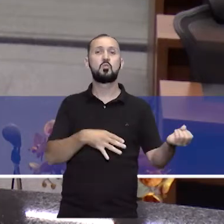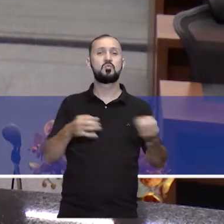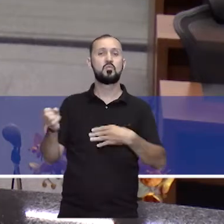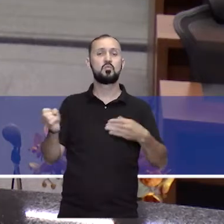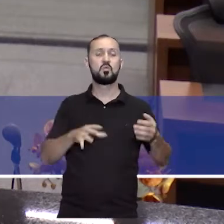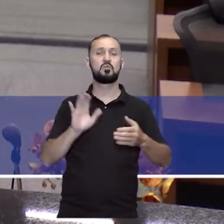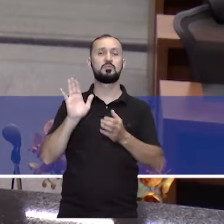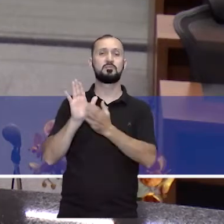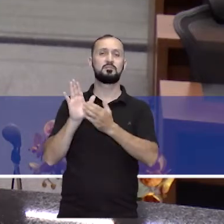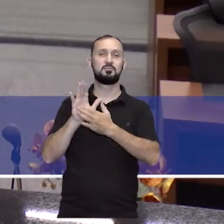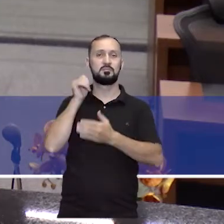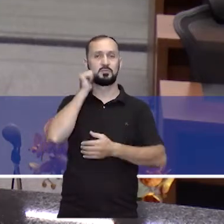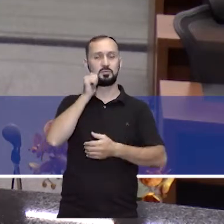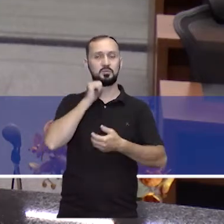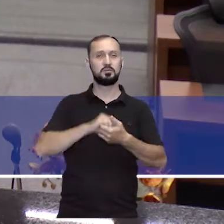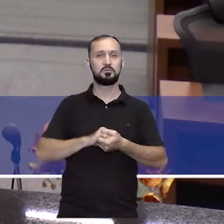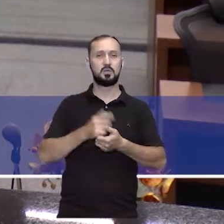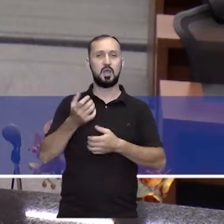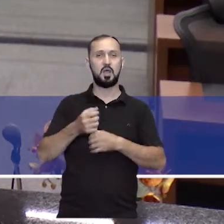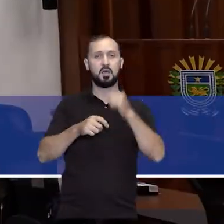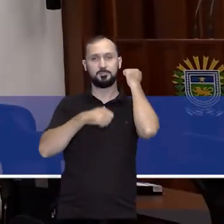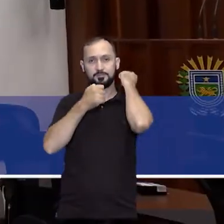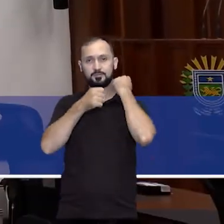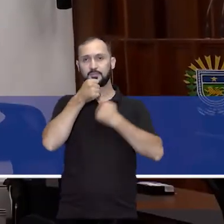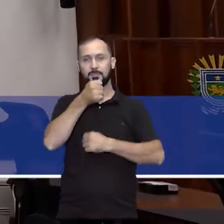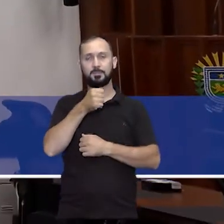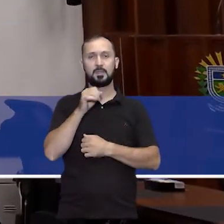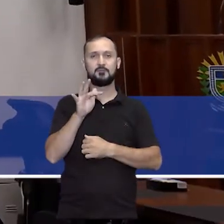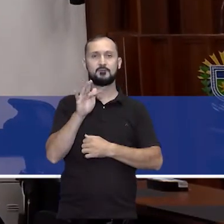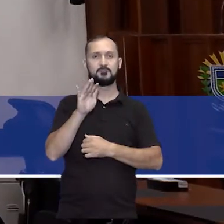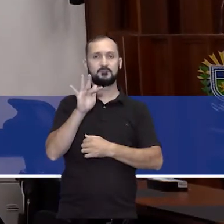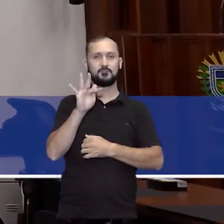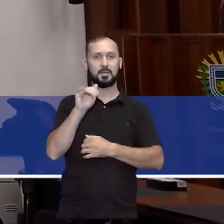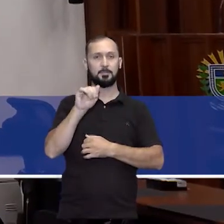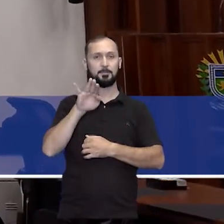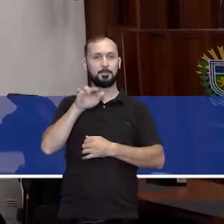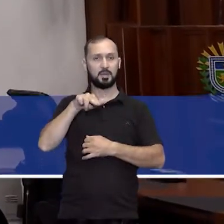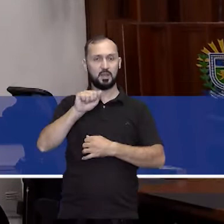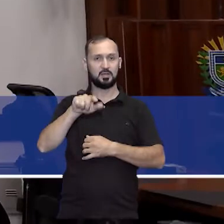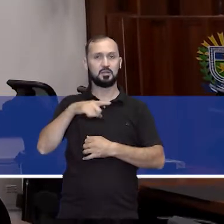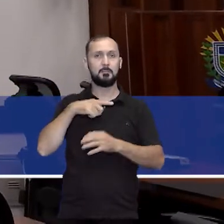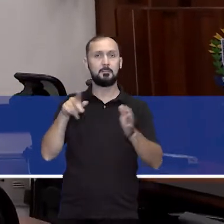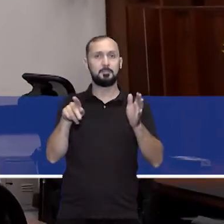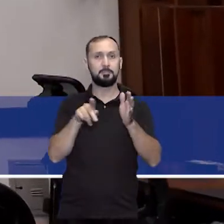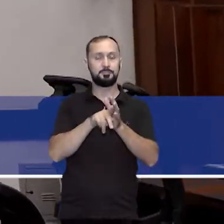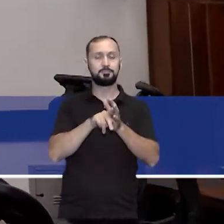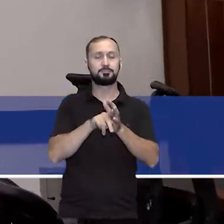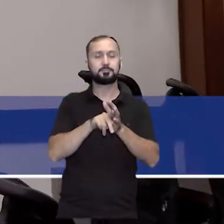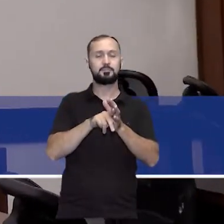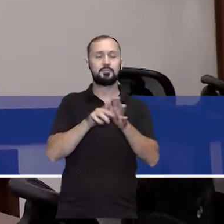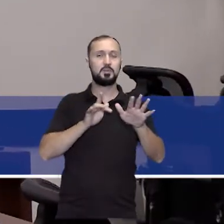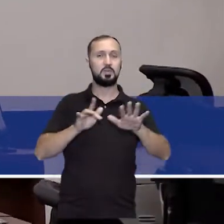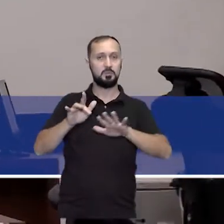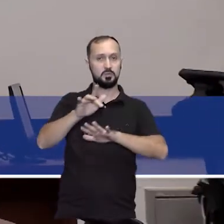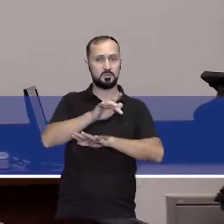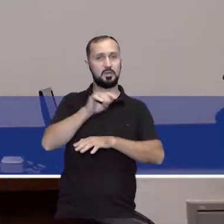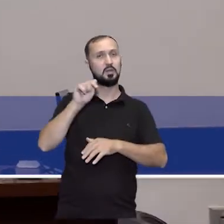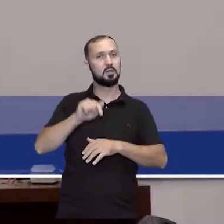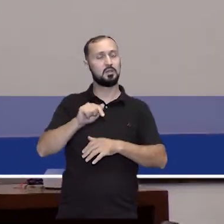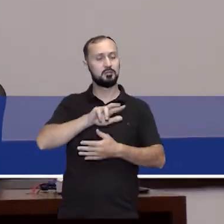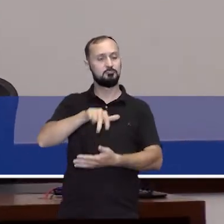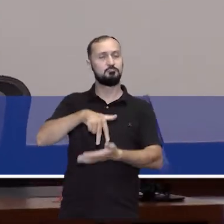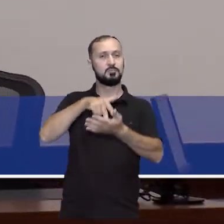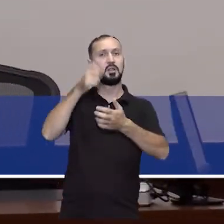impulsionar novas candidaturas femininas. A jornalista Fabiana Silvestre, gerente de mídias sociais da